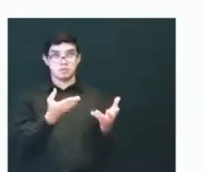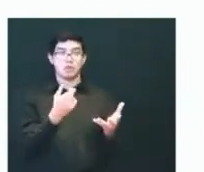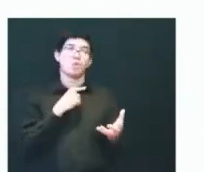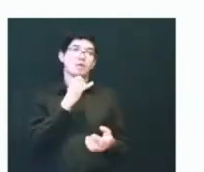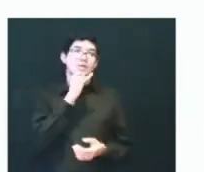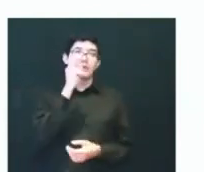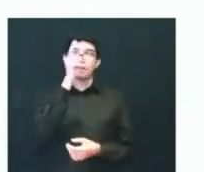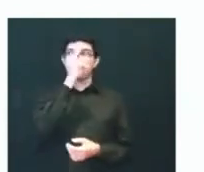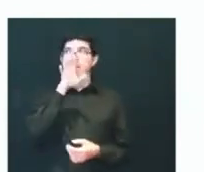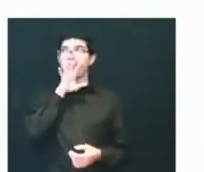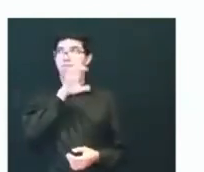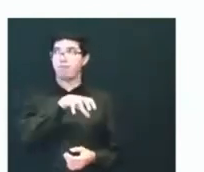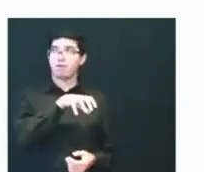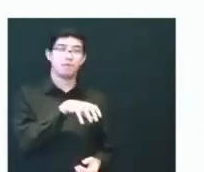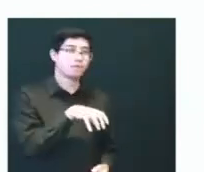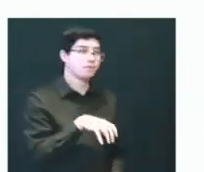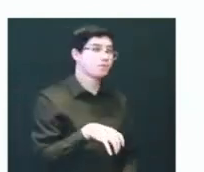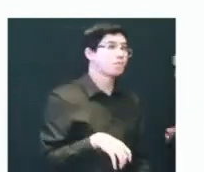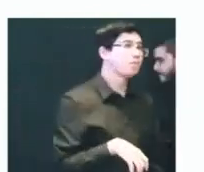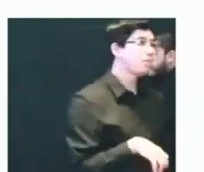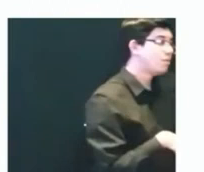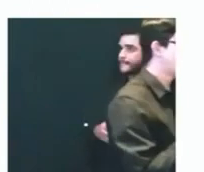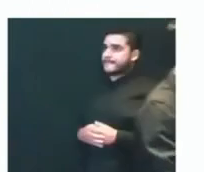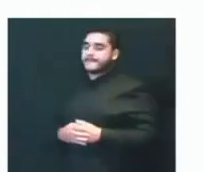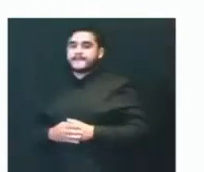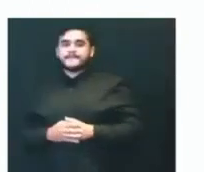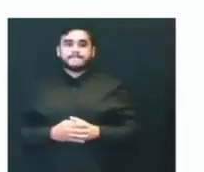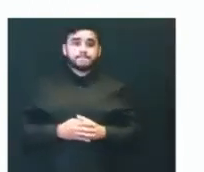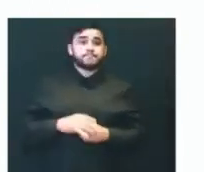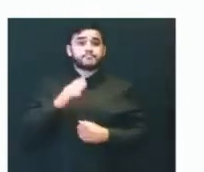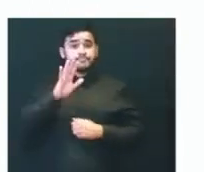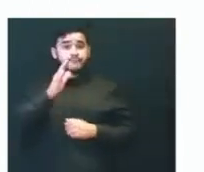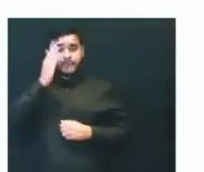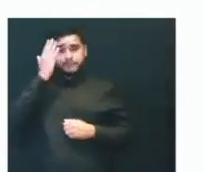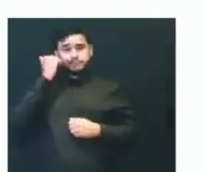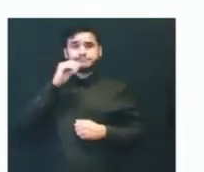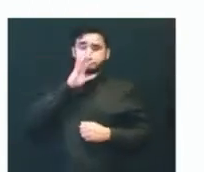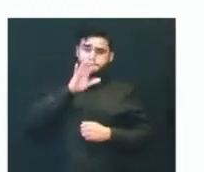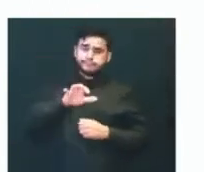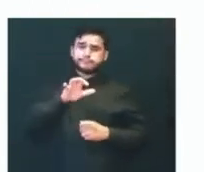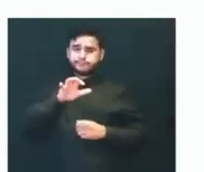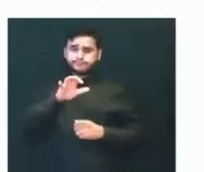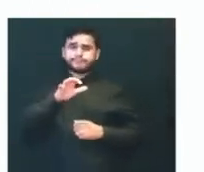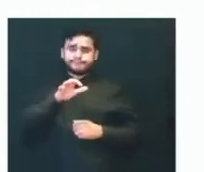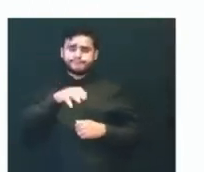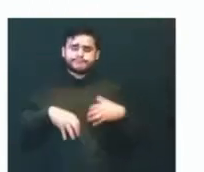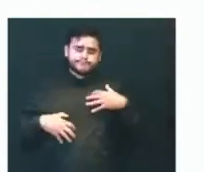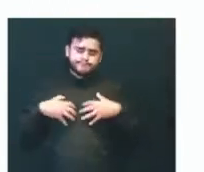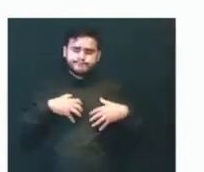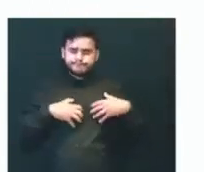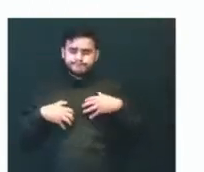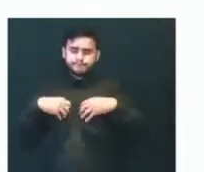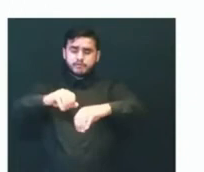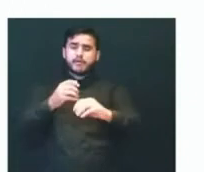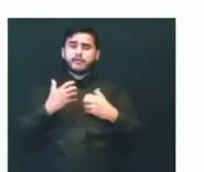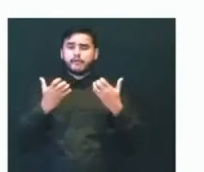e vômito. Náusea e vômito, geralmente os médicos eles entram com remédios para controlar o sintoma de náusea e vômito. Mas não